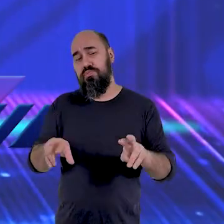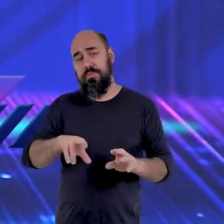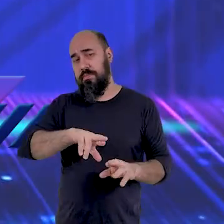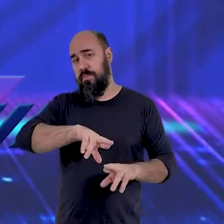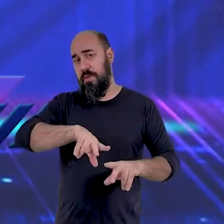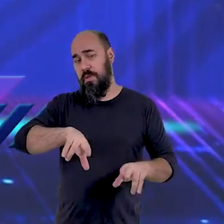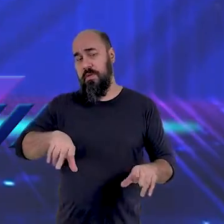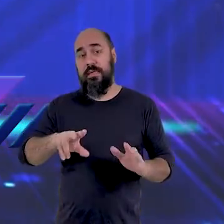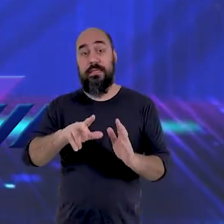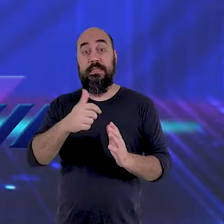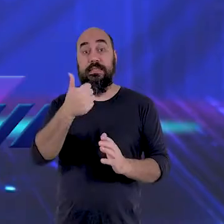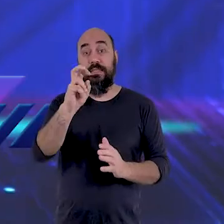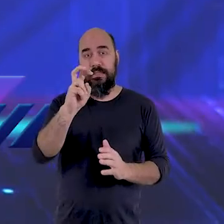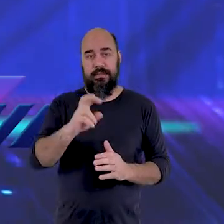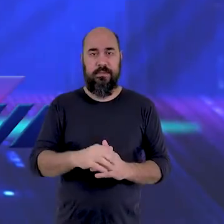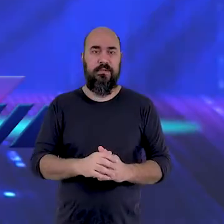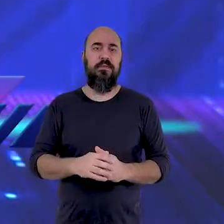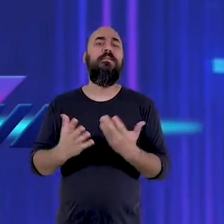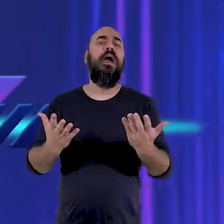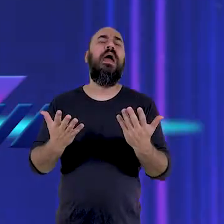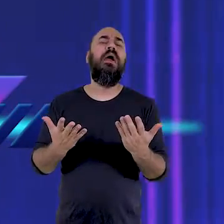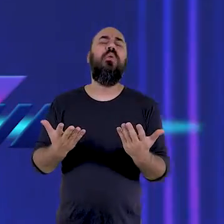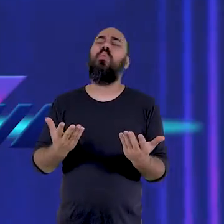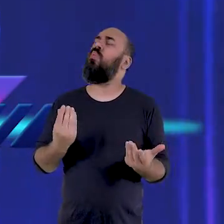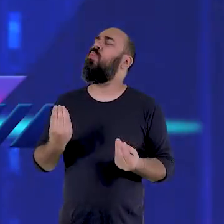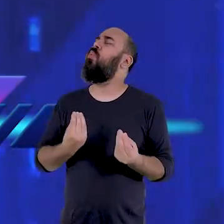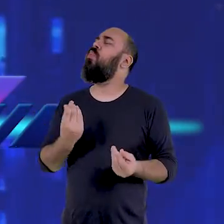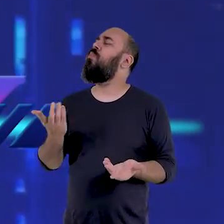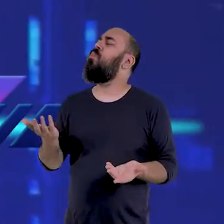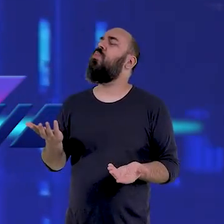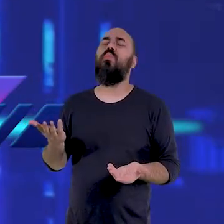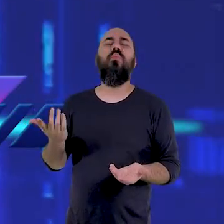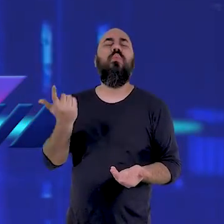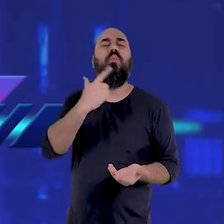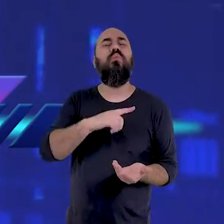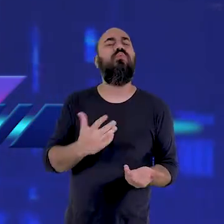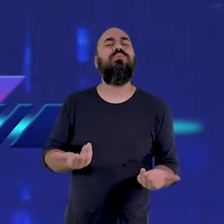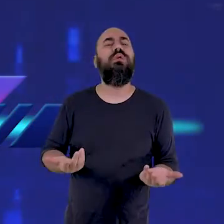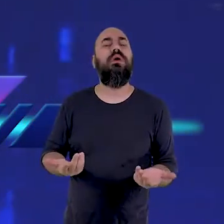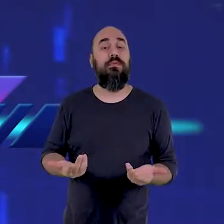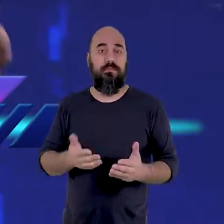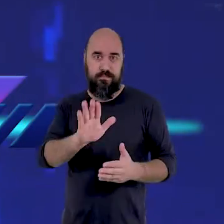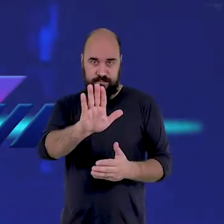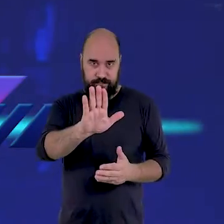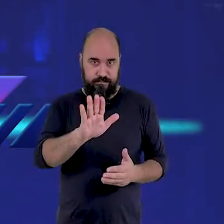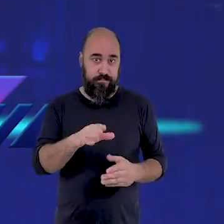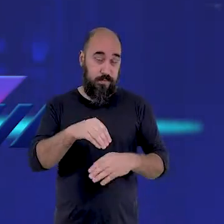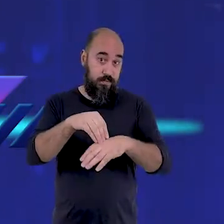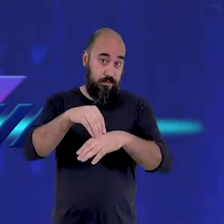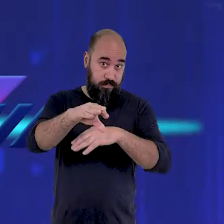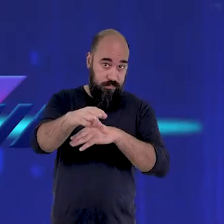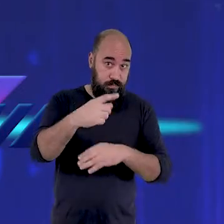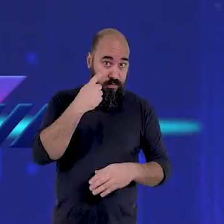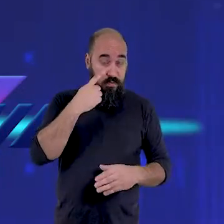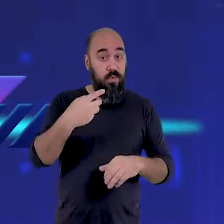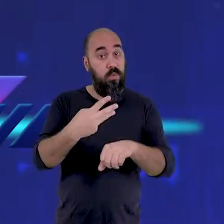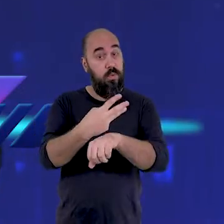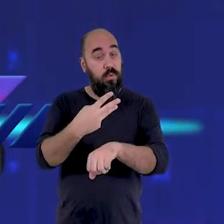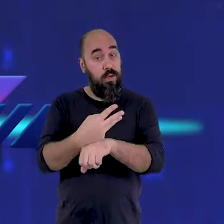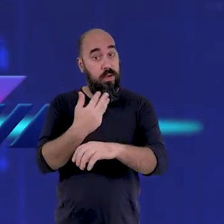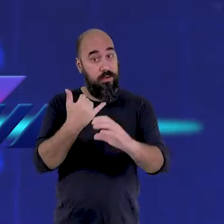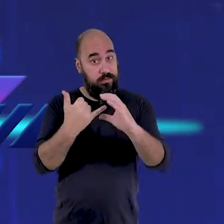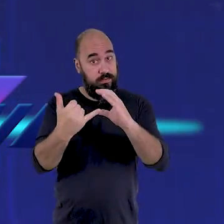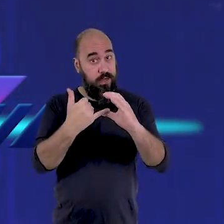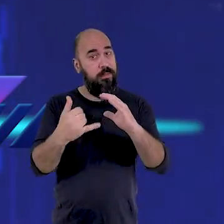receber esses estudos aqui na sua casa? Bom, existem algumas maneiras. A primeira que eu vou te orientar é o WhatsApp. Esse